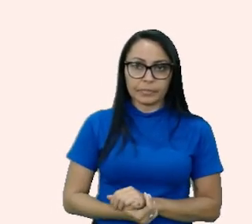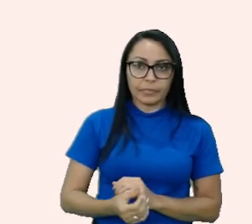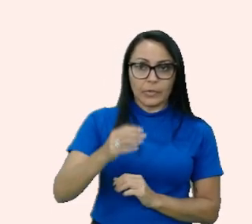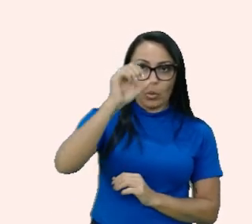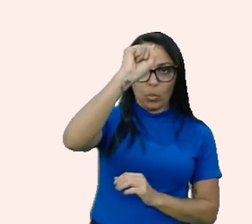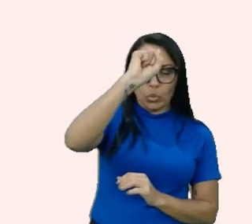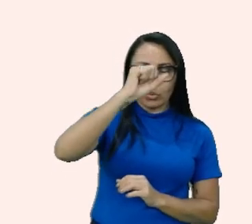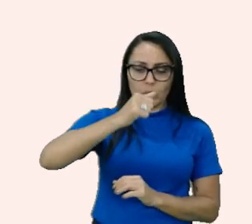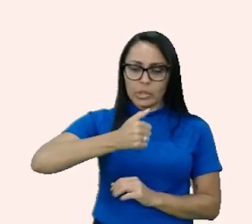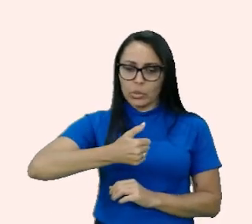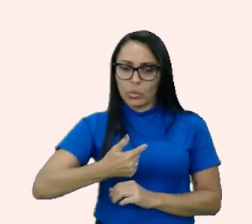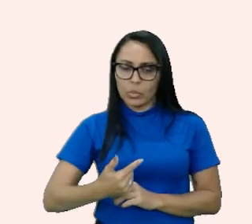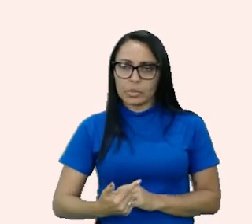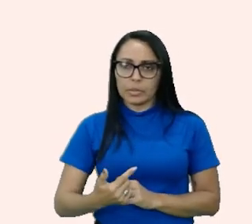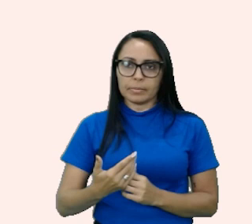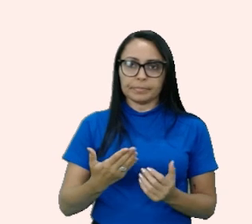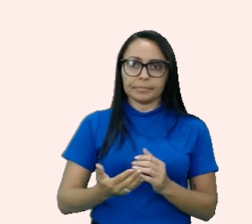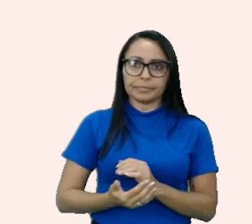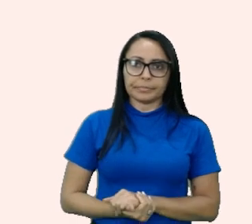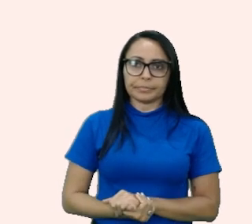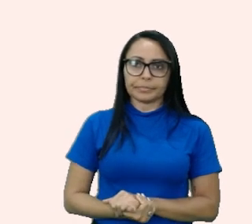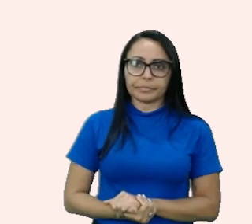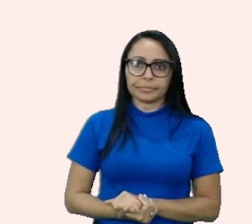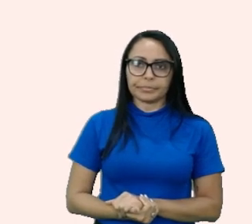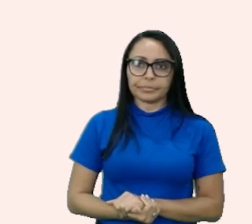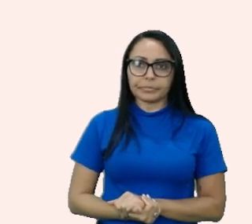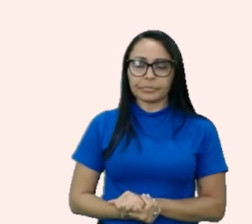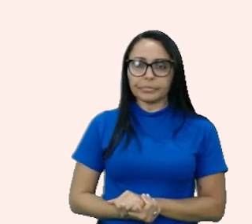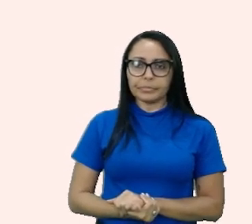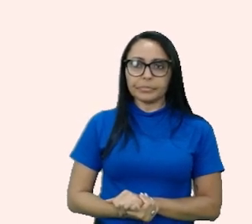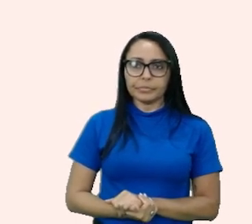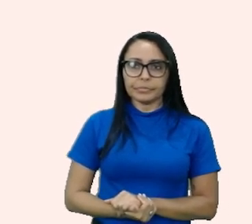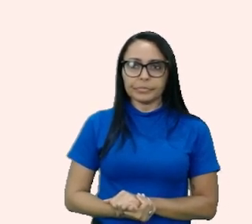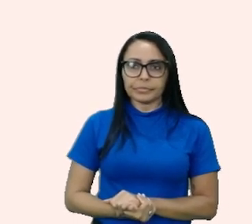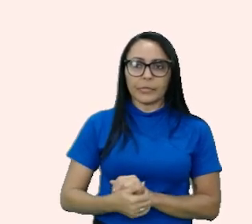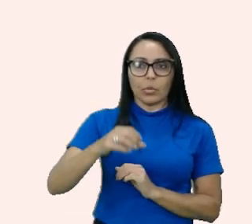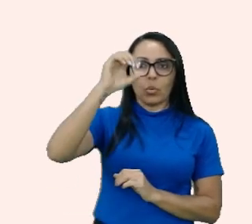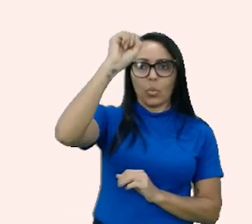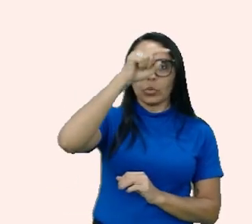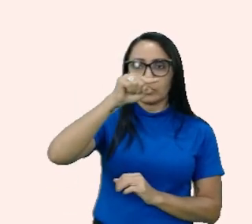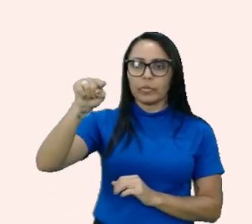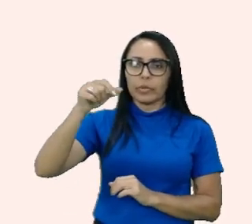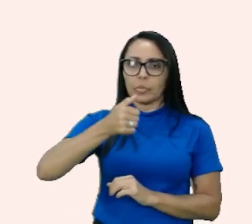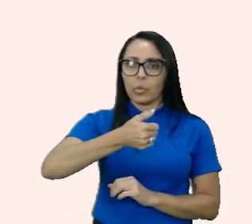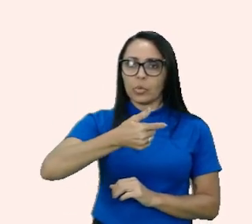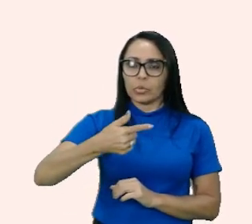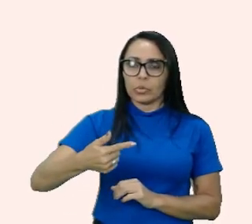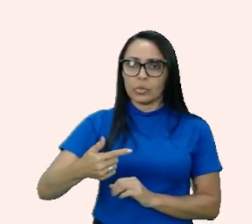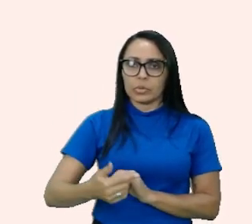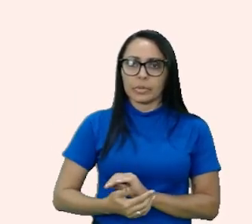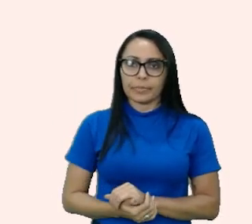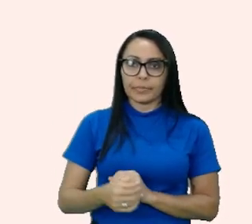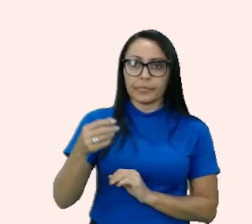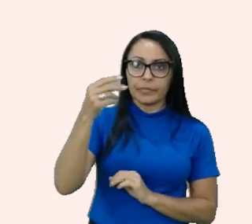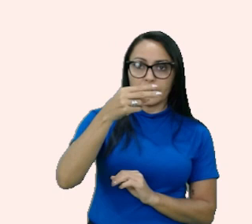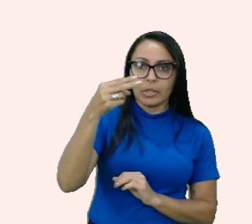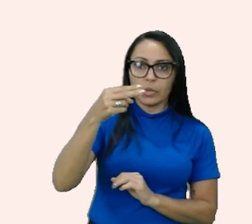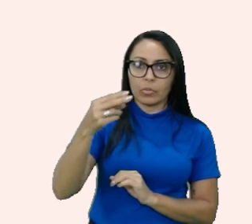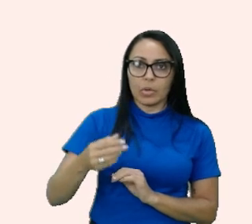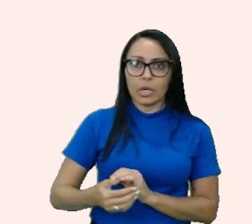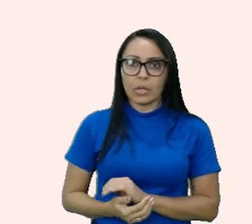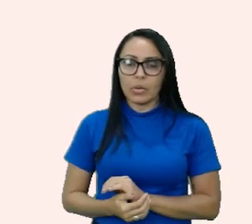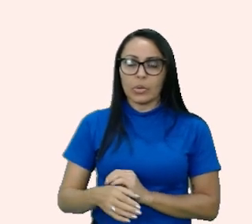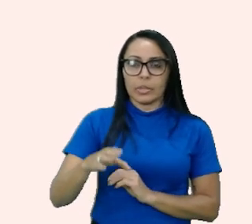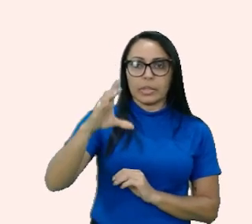12. Vou estabelecer a razão aqui, ó. 8 dividido por 12 tem que ser igual ao segmento DE,